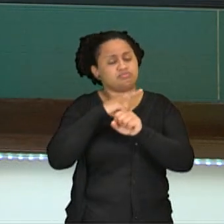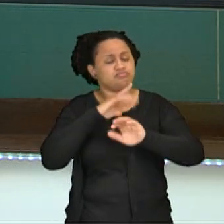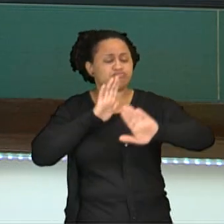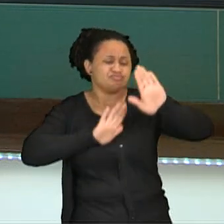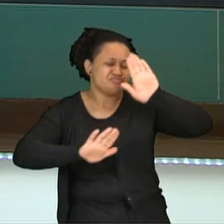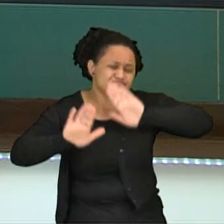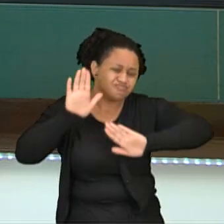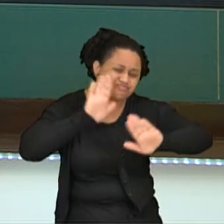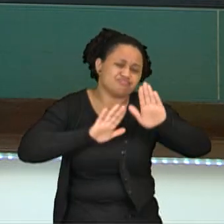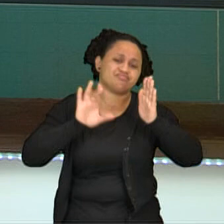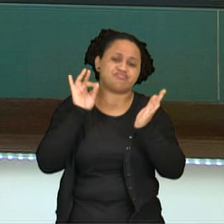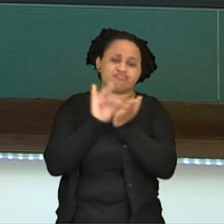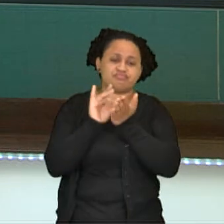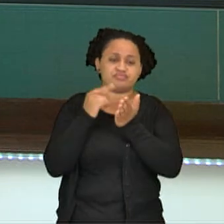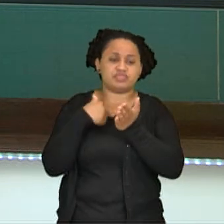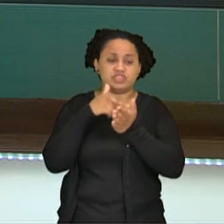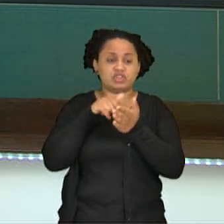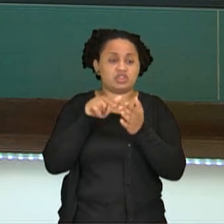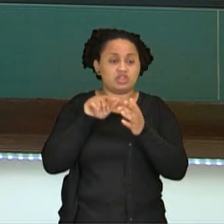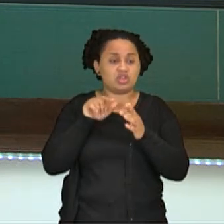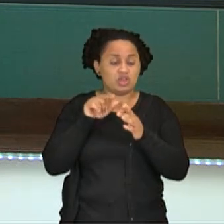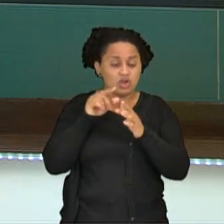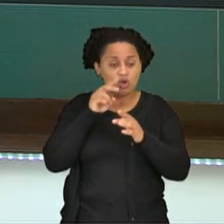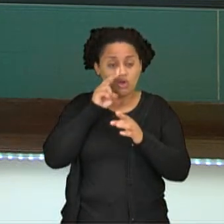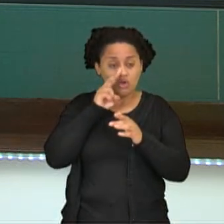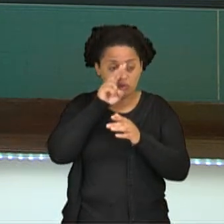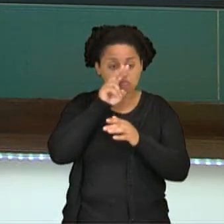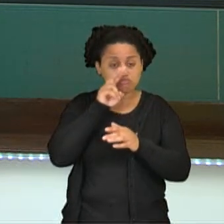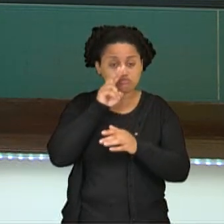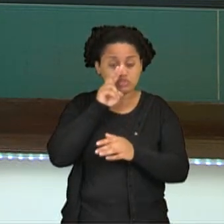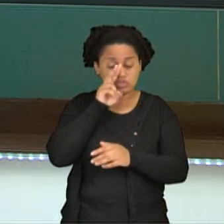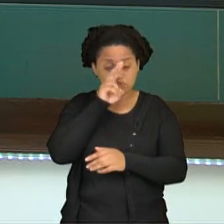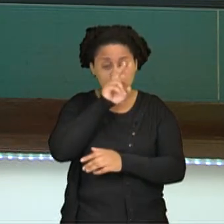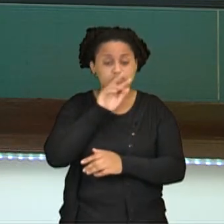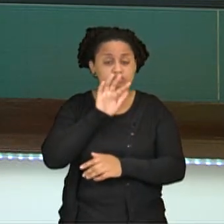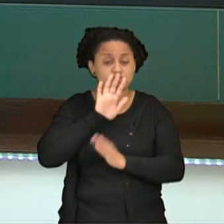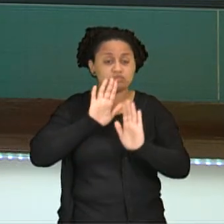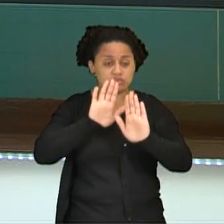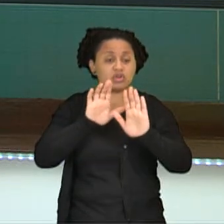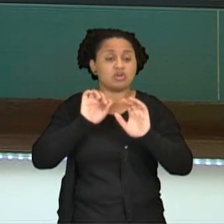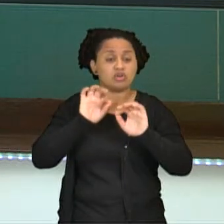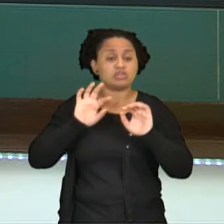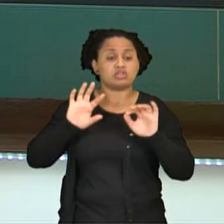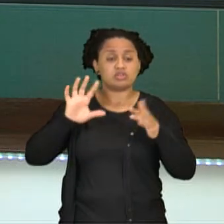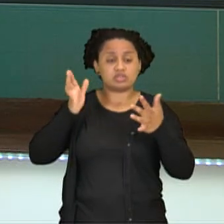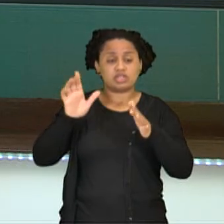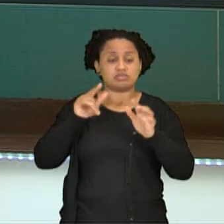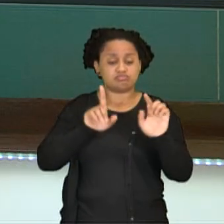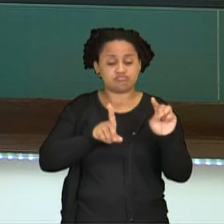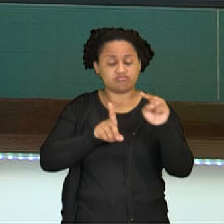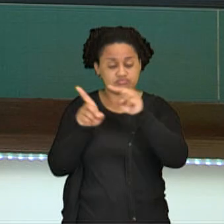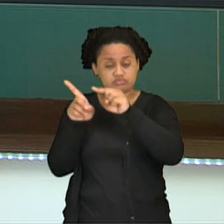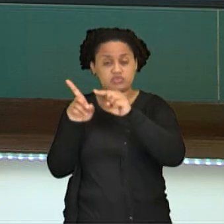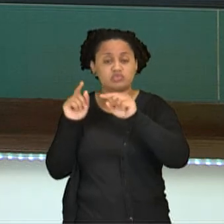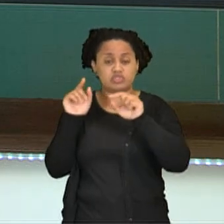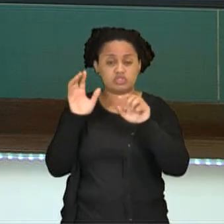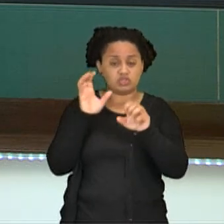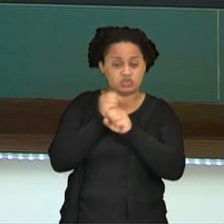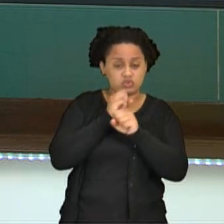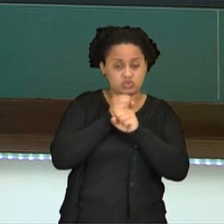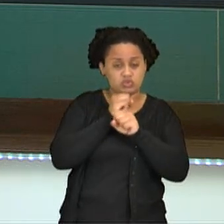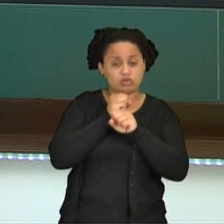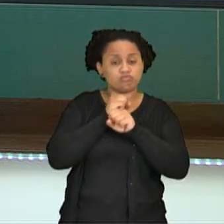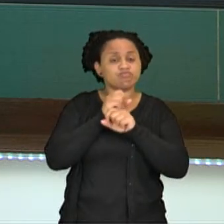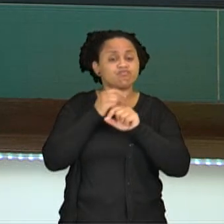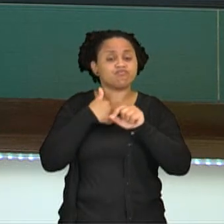muito cuidado. E os vetores, como é que funcionam? Quando os vetores estão para o mesmo sentido, você soma. Quando os